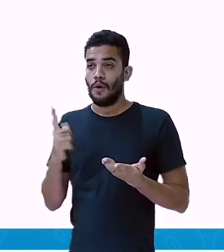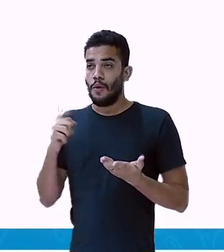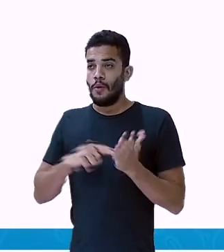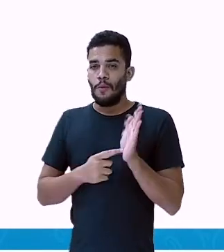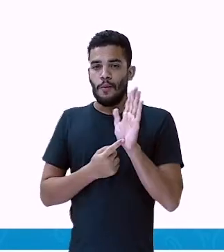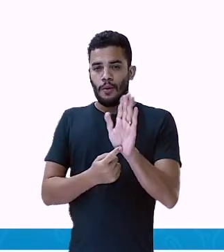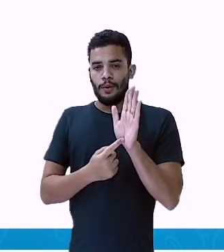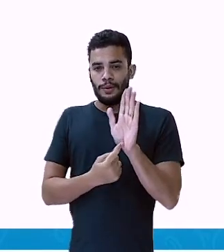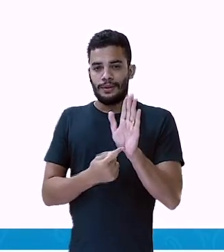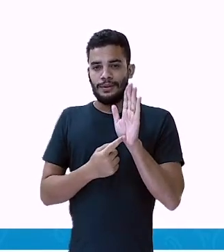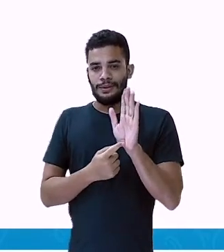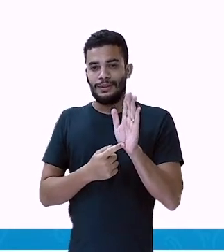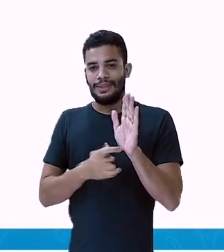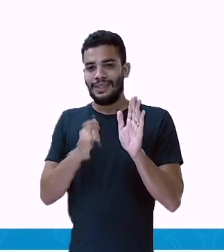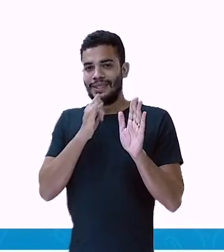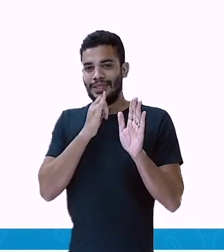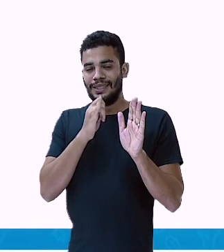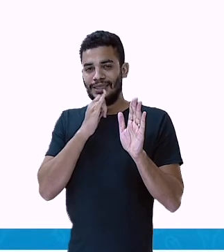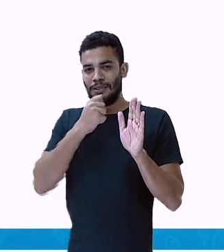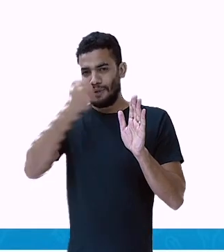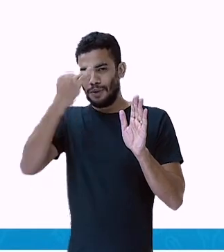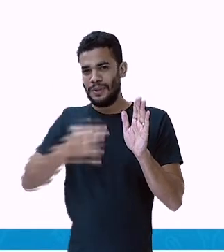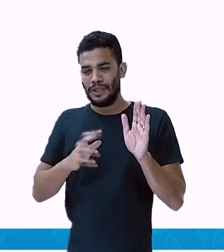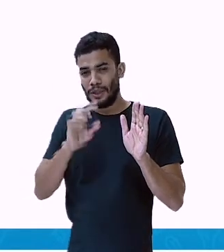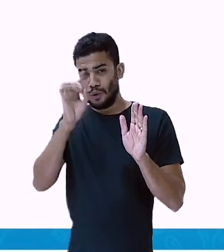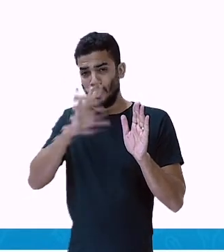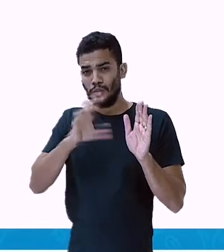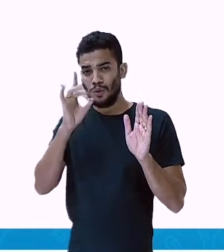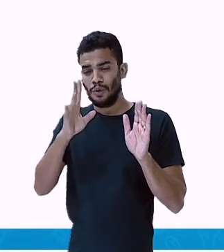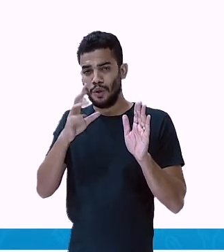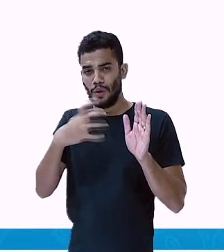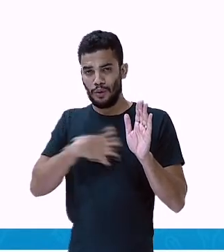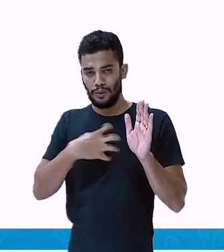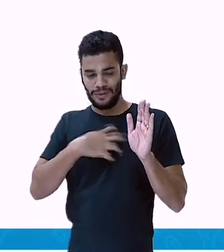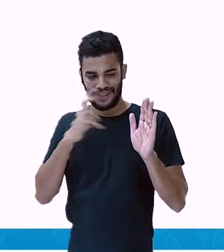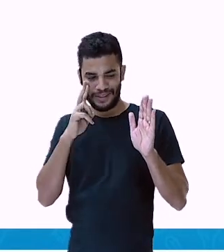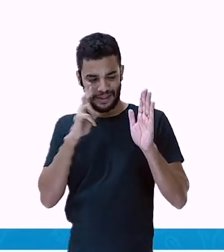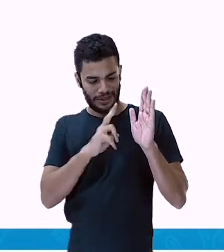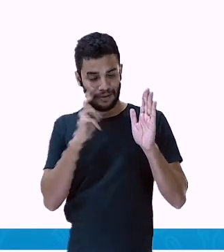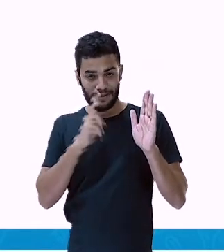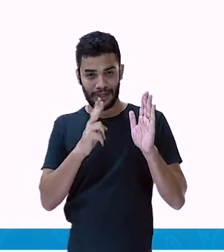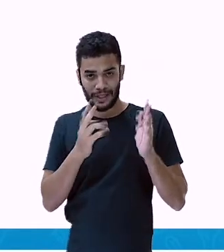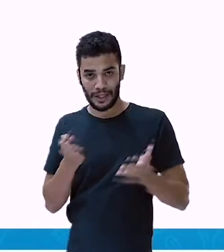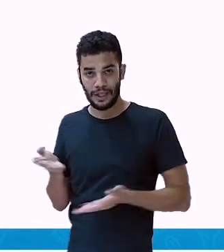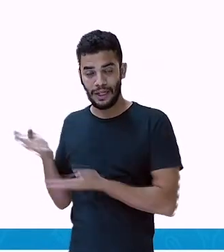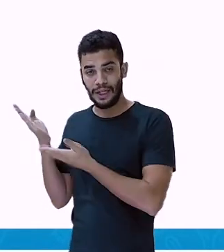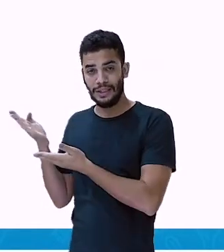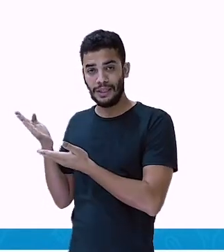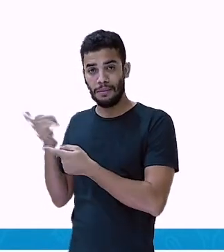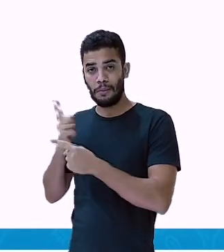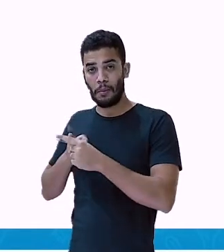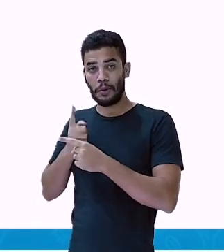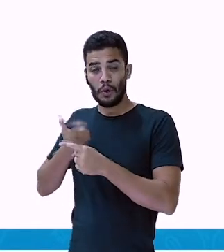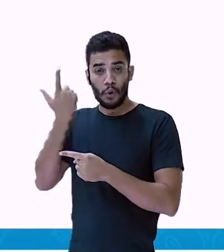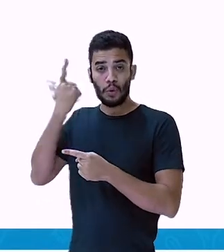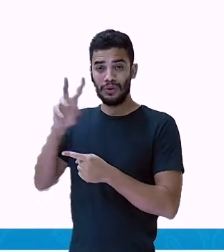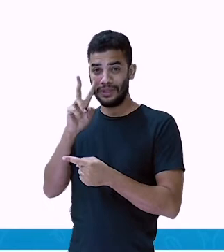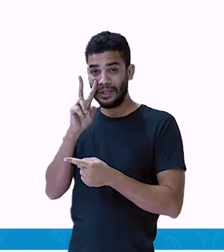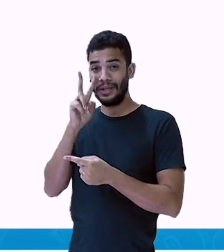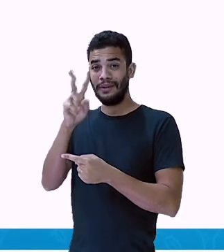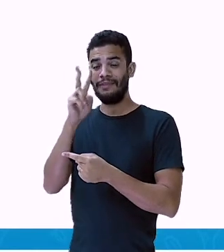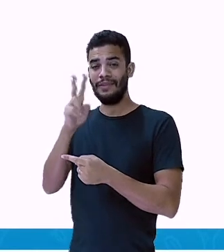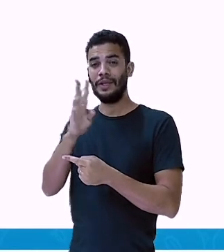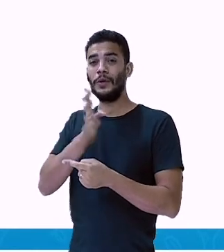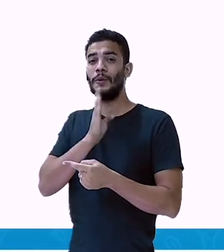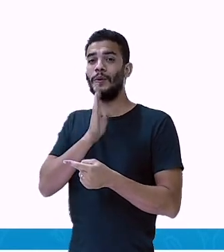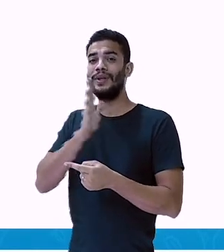somente os símbolos, por quê? Porque você já sabe relacionar o símbolo ao nome do